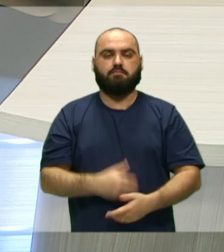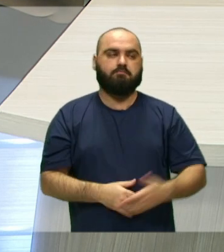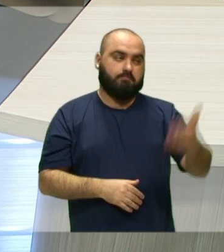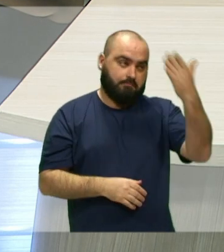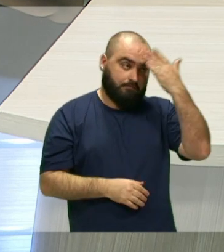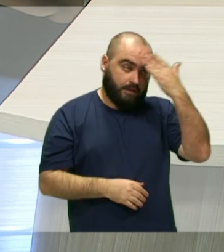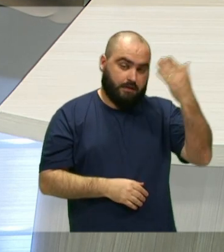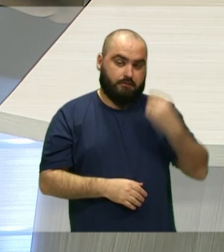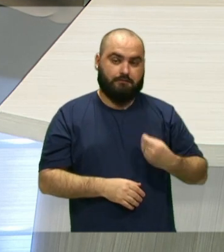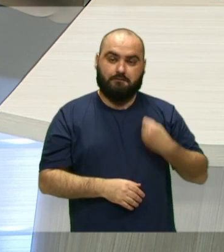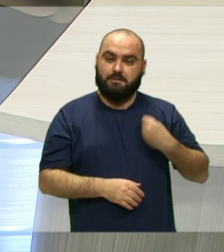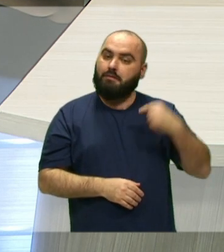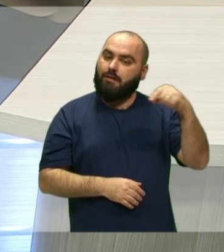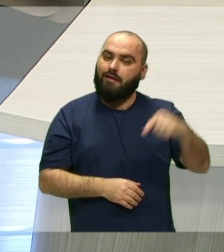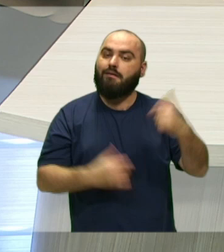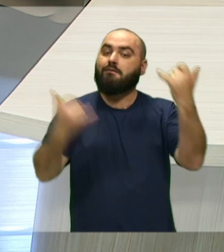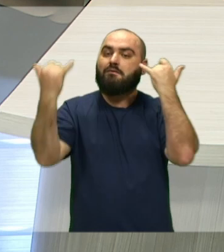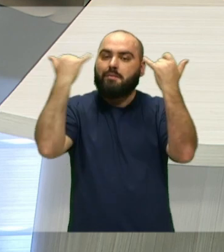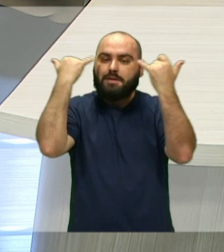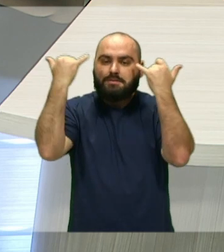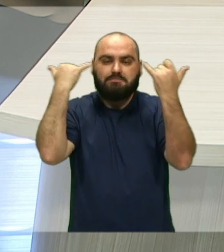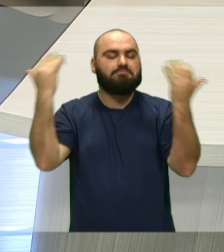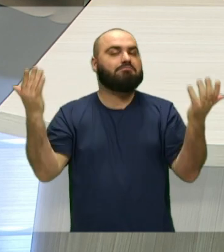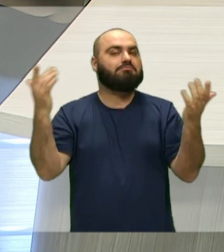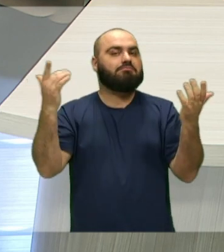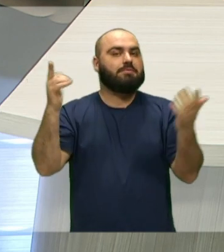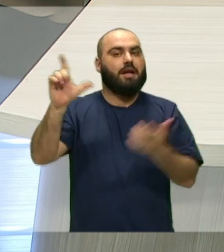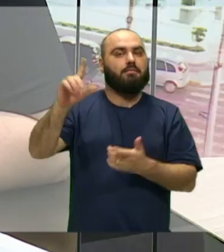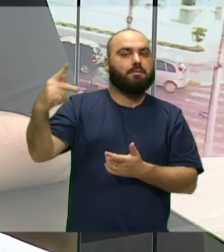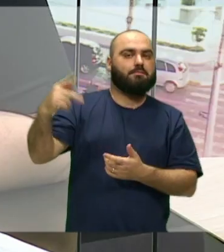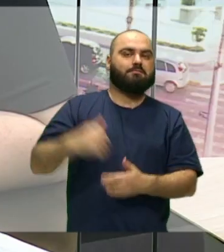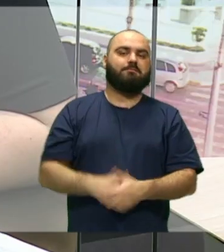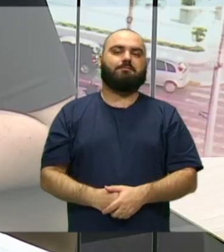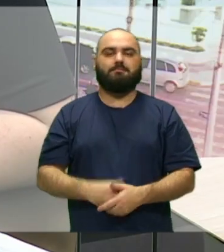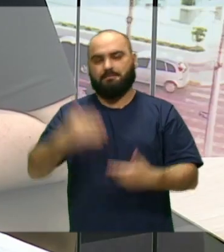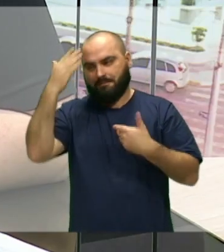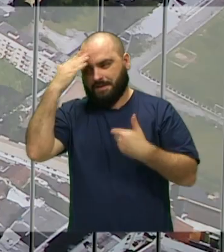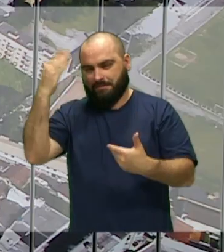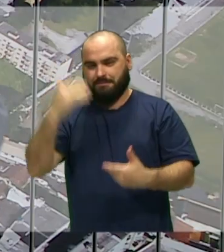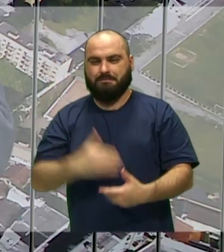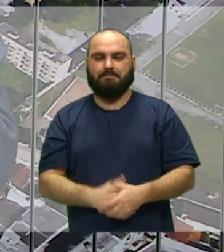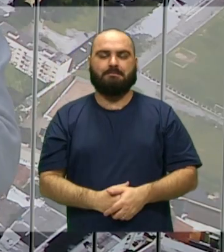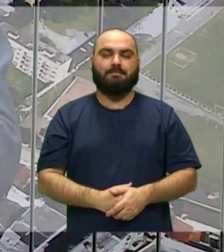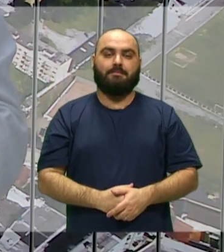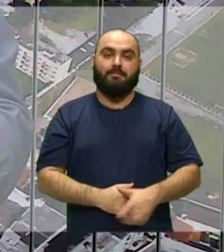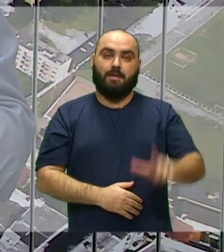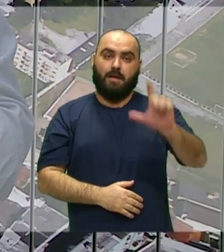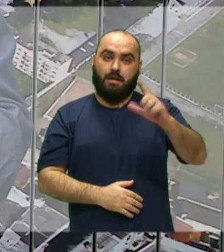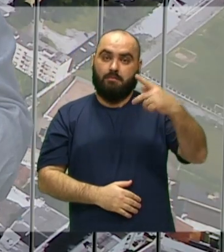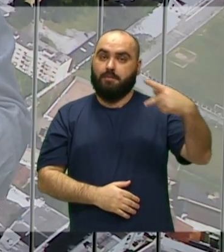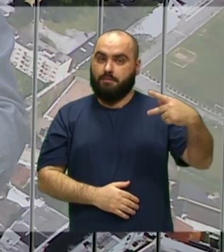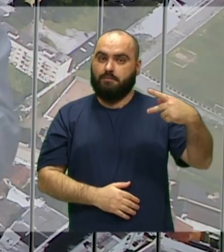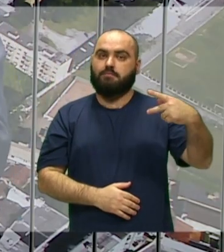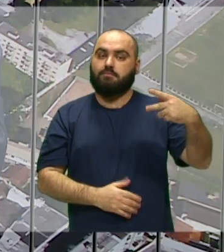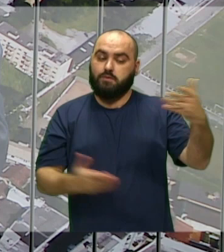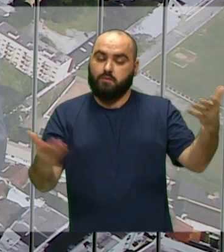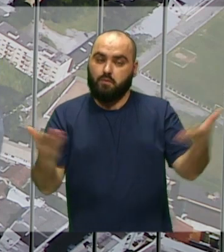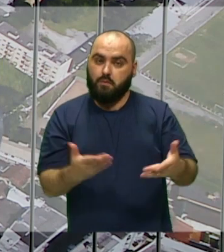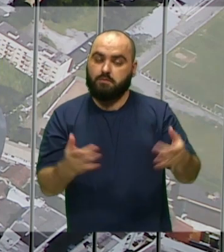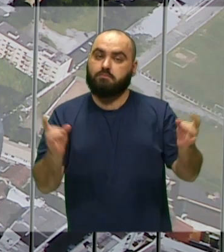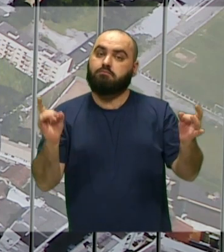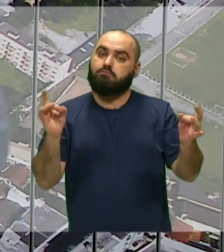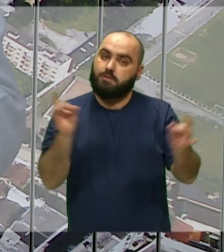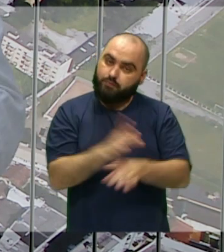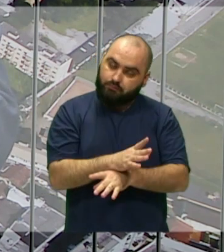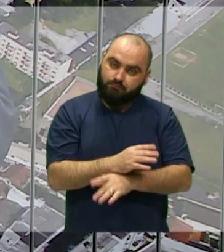obrigado por estar com a gente trazendo essas informações aqui no legislativo em Pauta Muito obrigado o legislativo em pauta de hoje